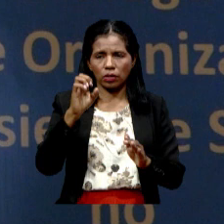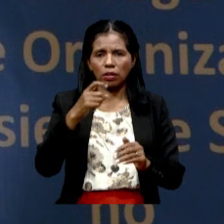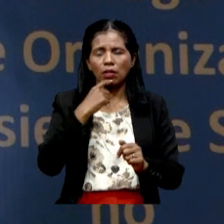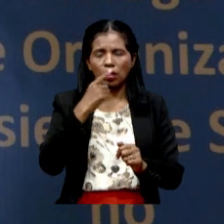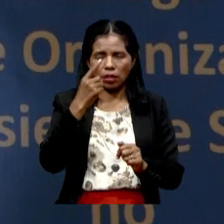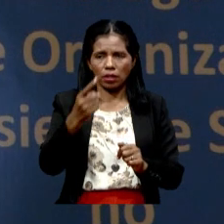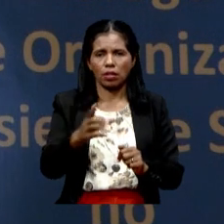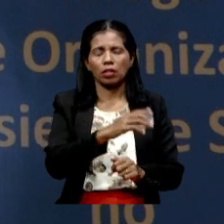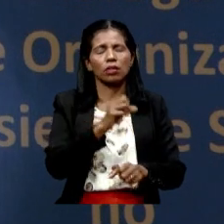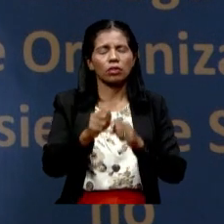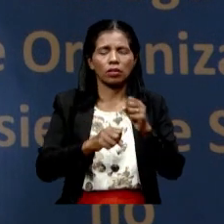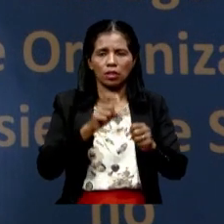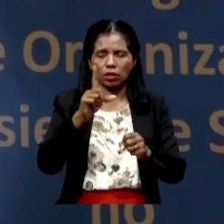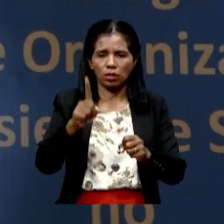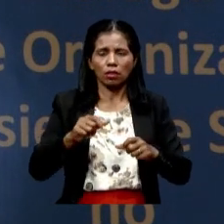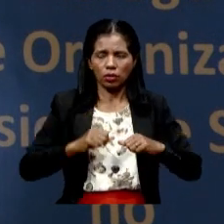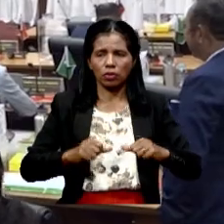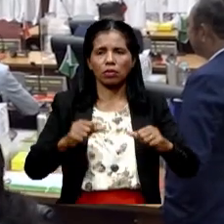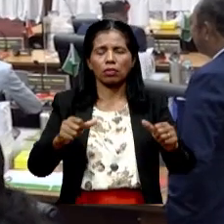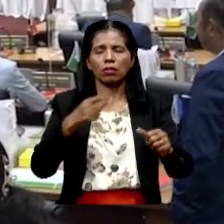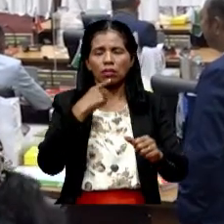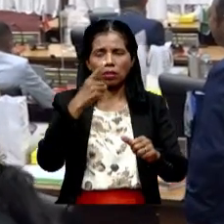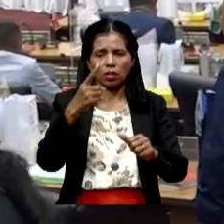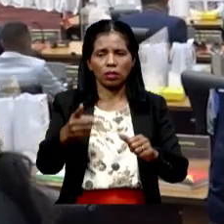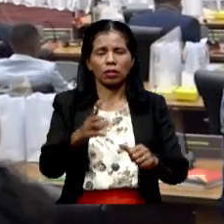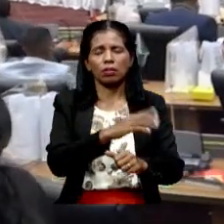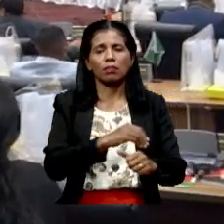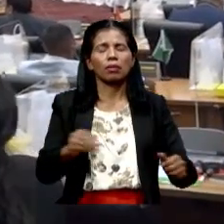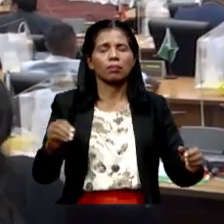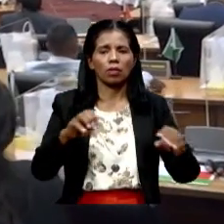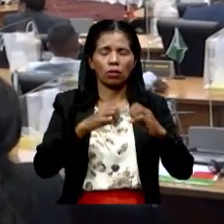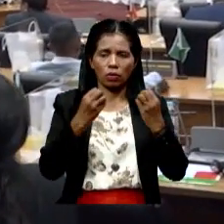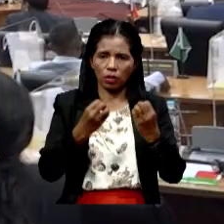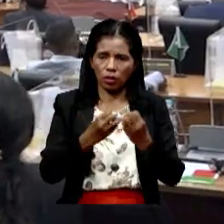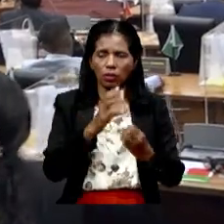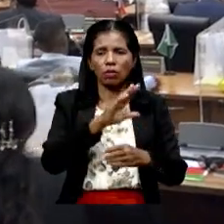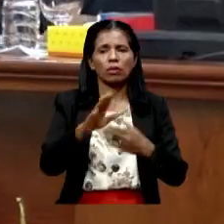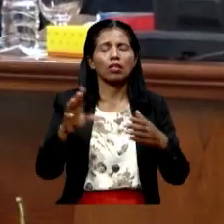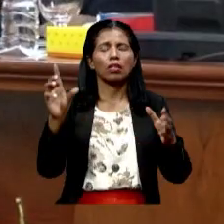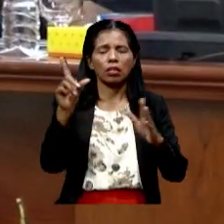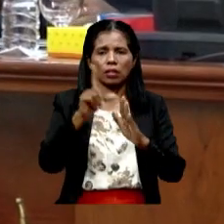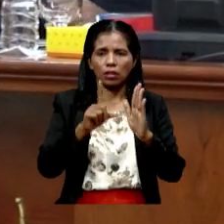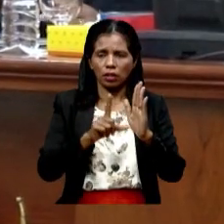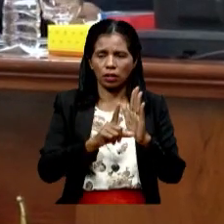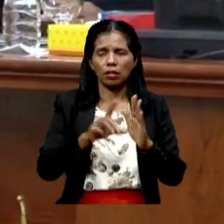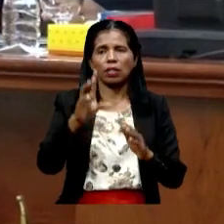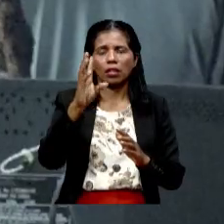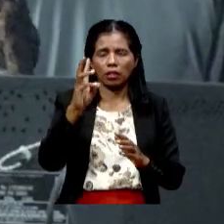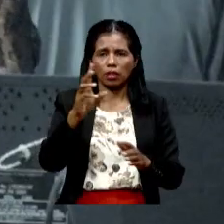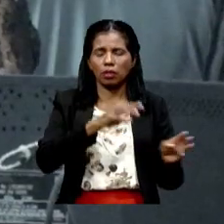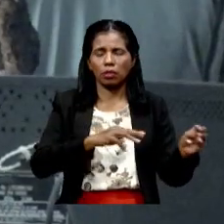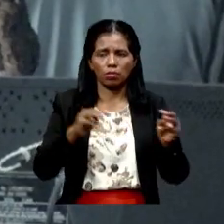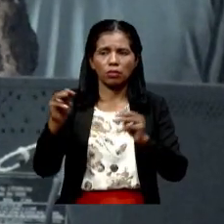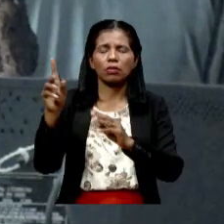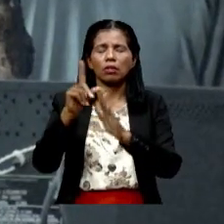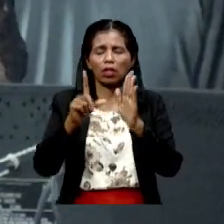declara, sociedade civil se continua alarma ba órgão legislador, liu iha legislatura da NEN atuhalo alteração ba